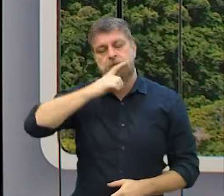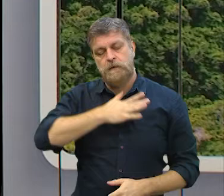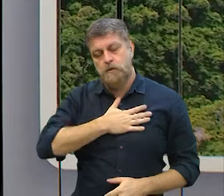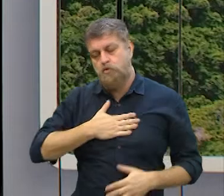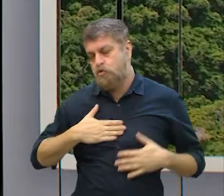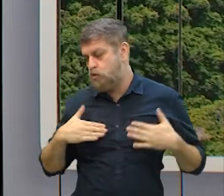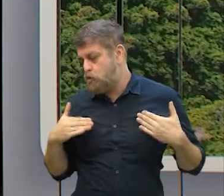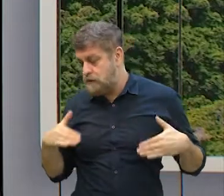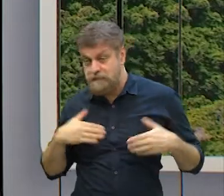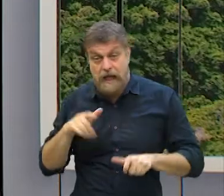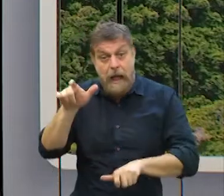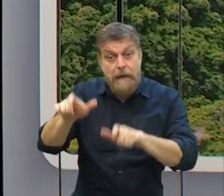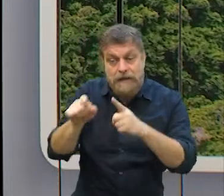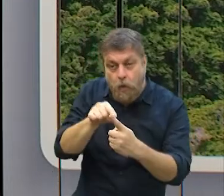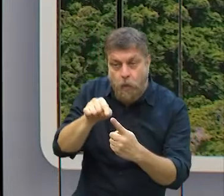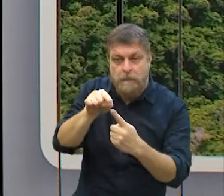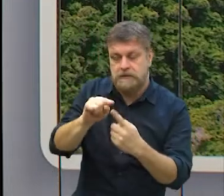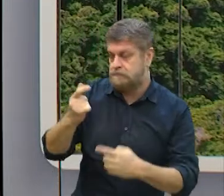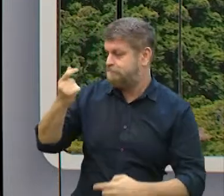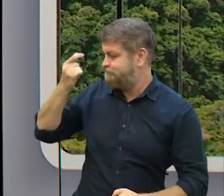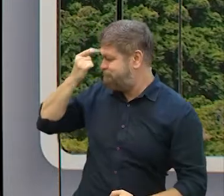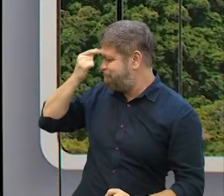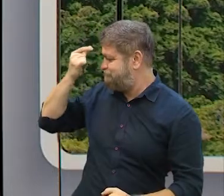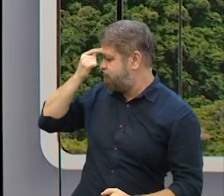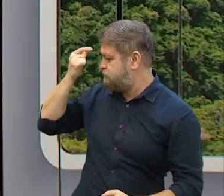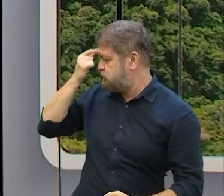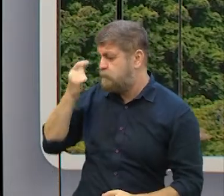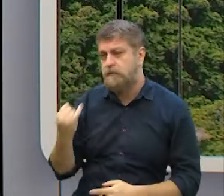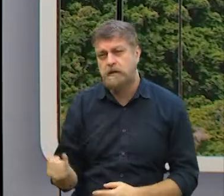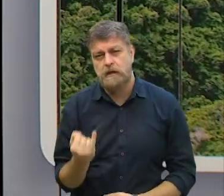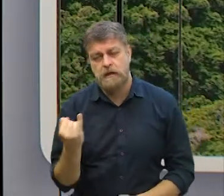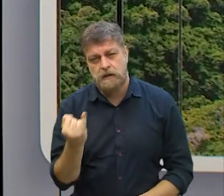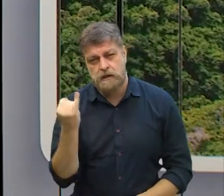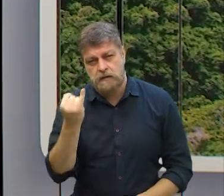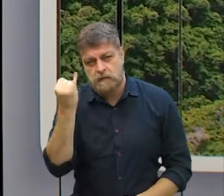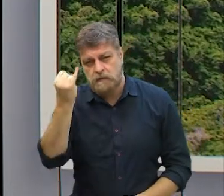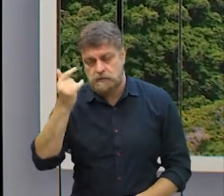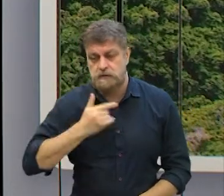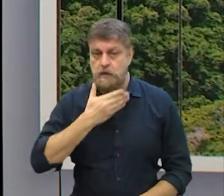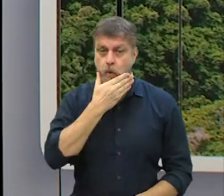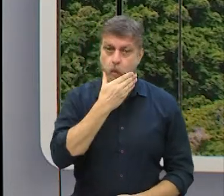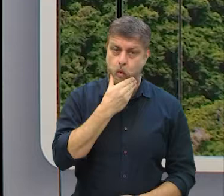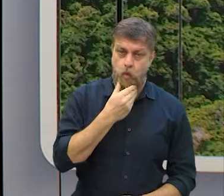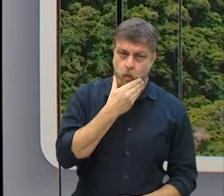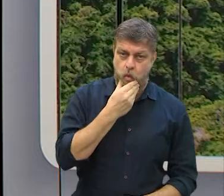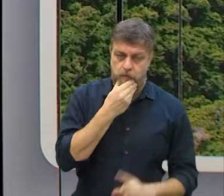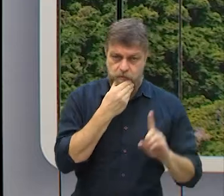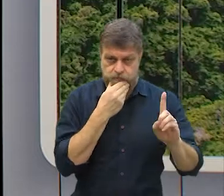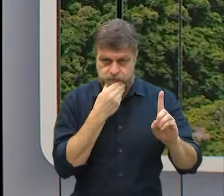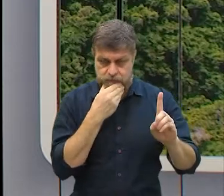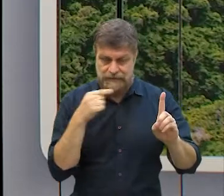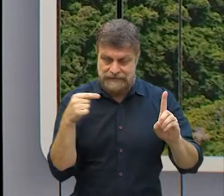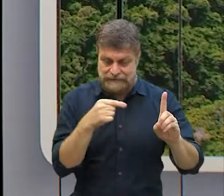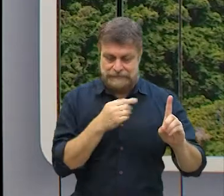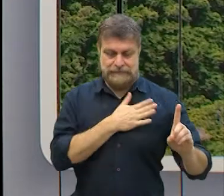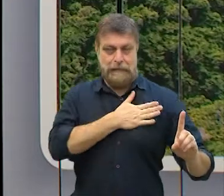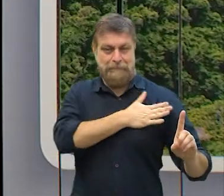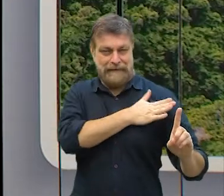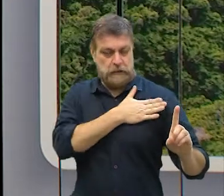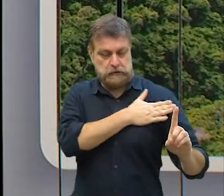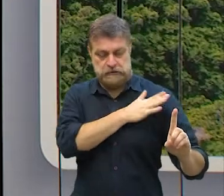muito tranquila, tentando sensibilizar e conscientizar da importância do homem, né, que é o que mais